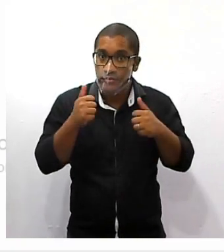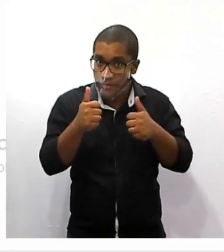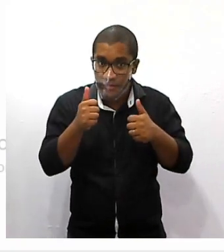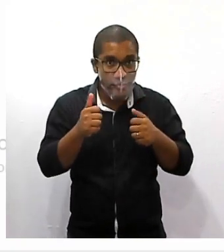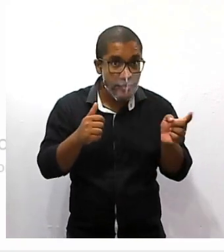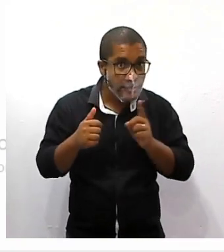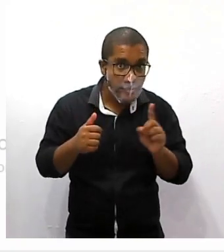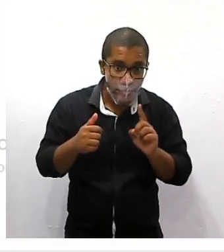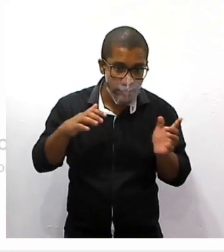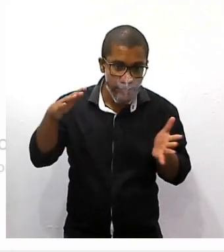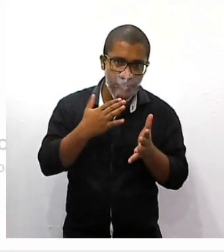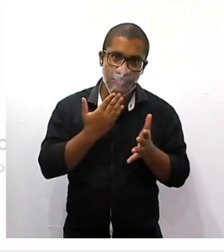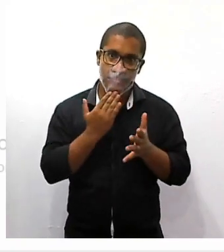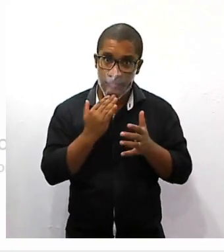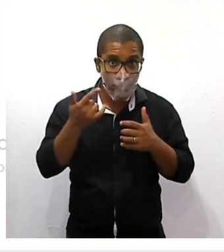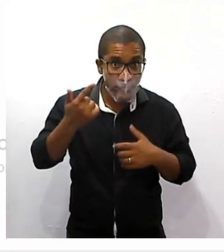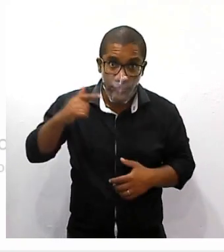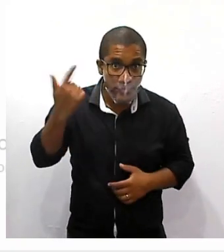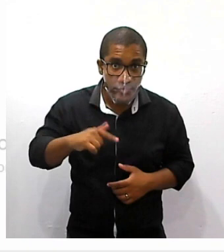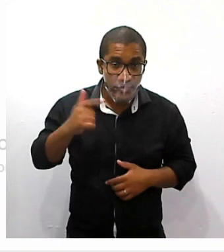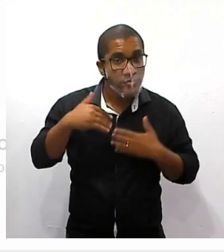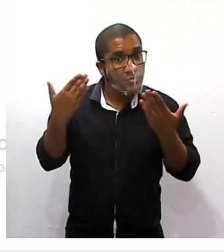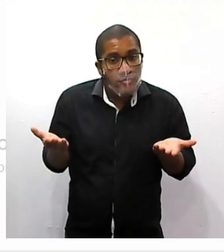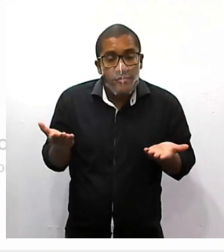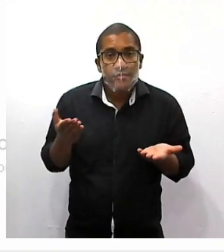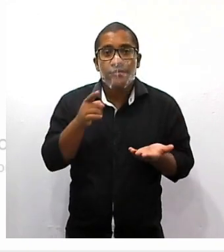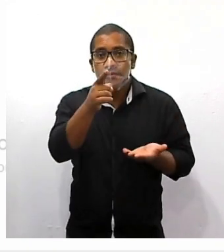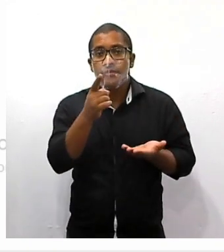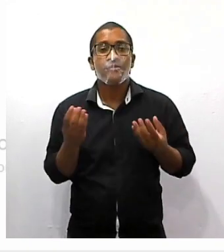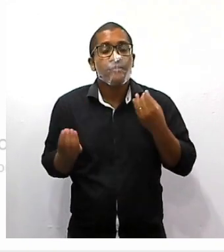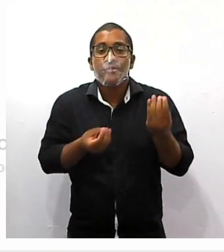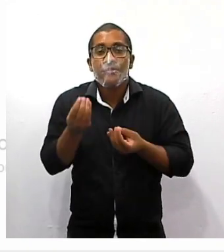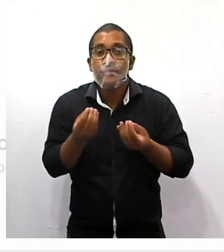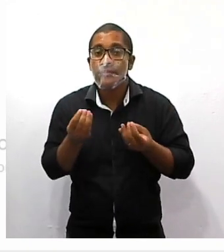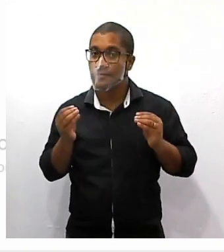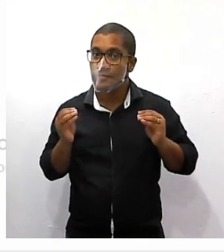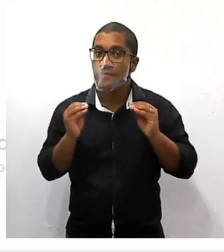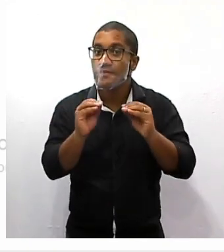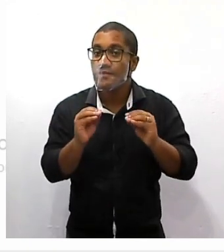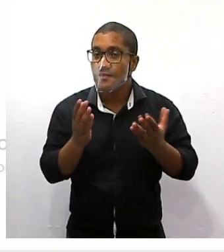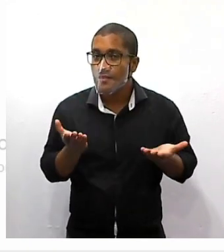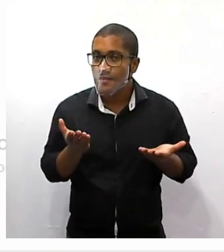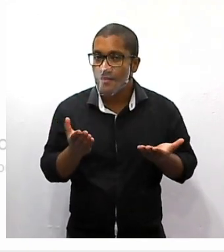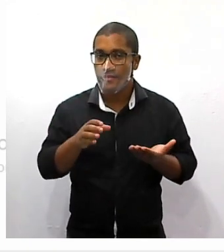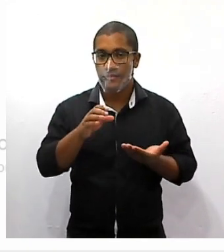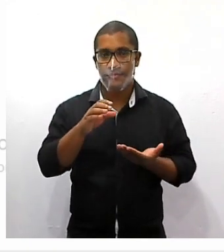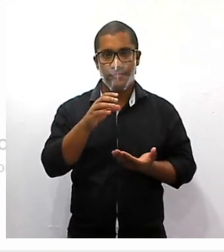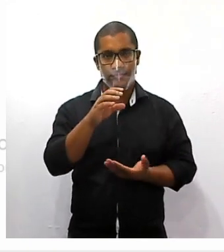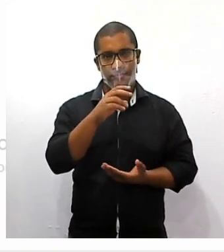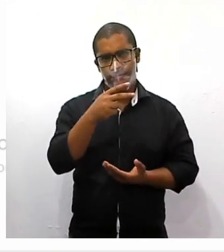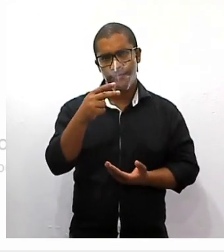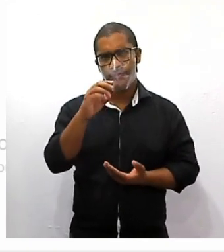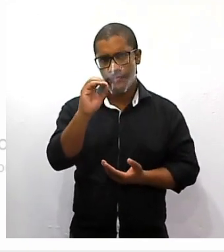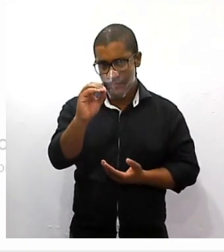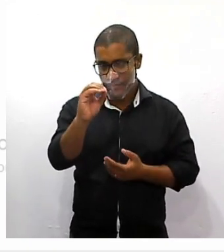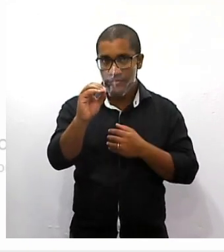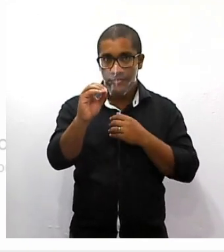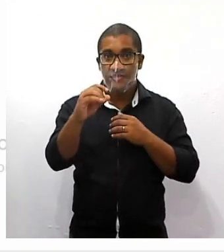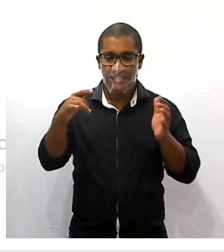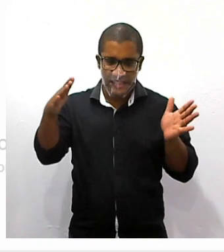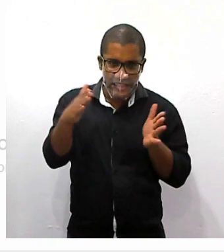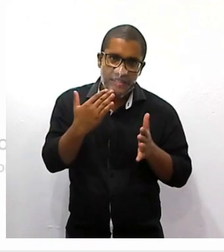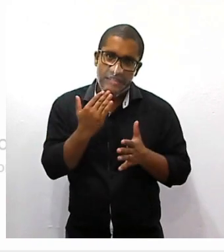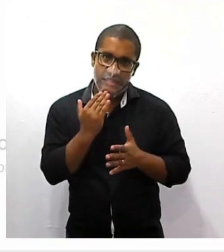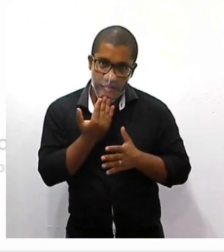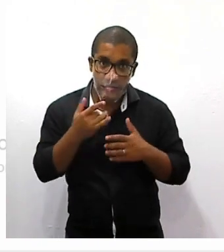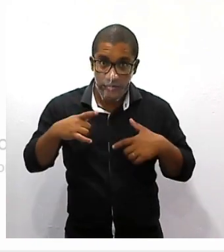não, se ele não estiver deformando a mola no ponto escolhido, a energia potencial elástica é zero. Se ele estiver deformando, a